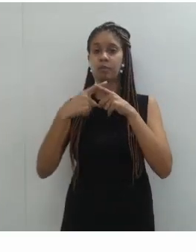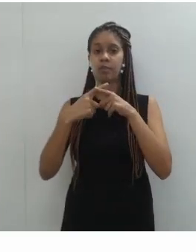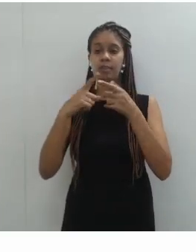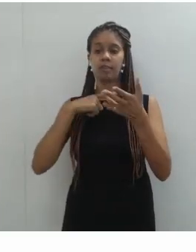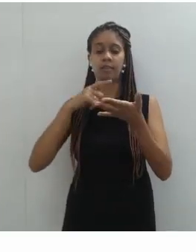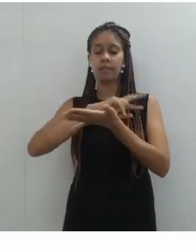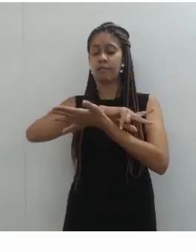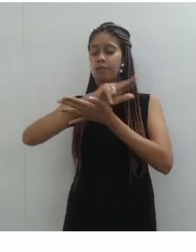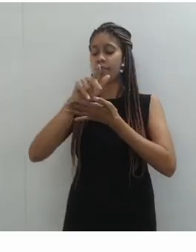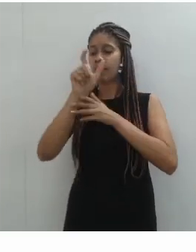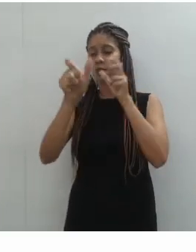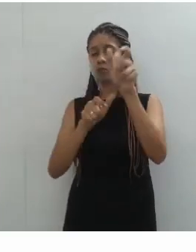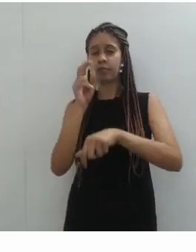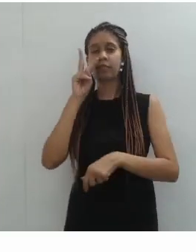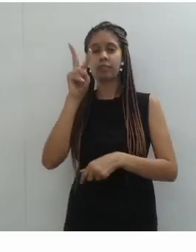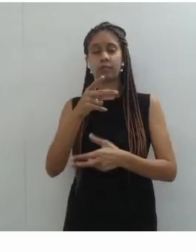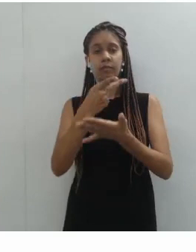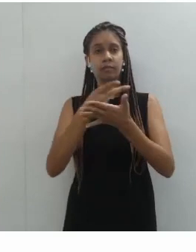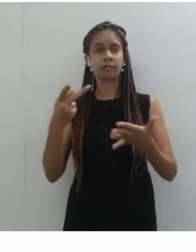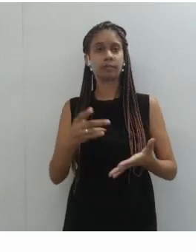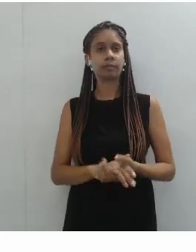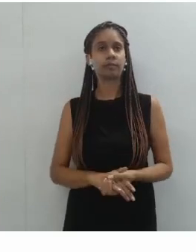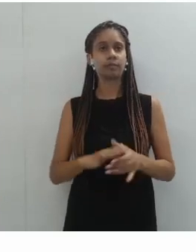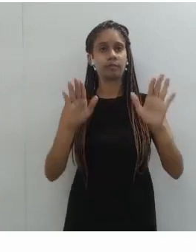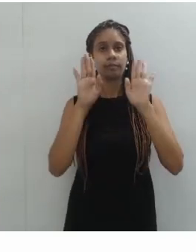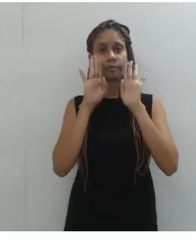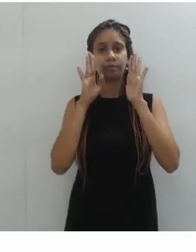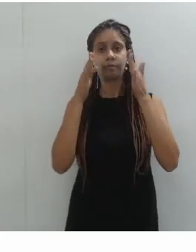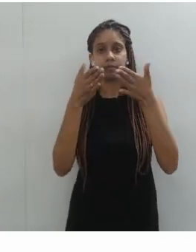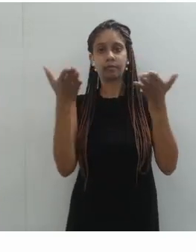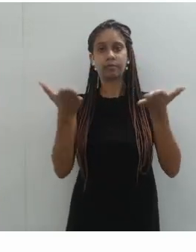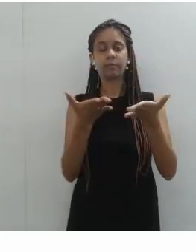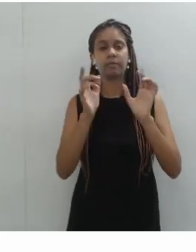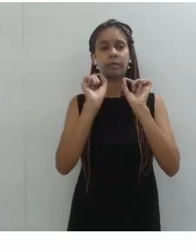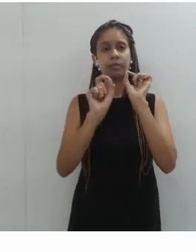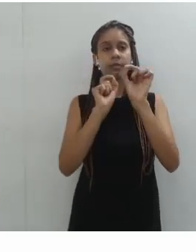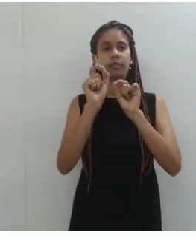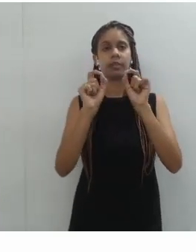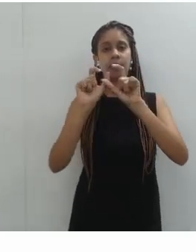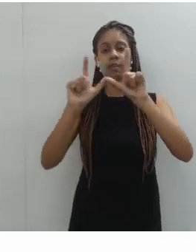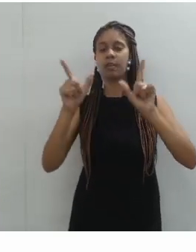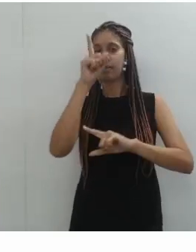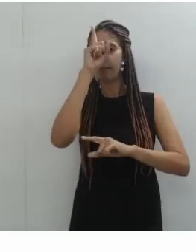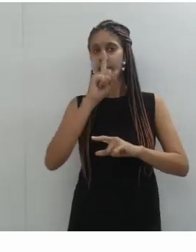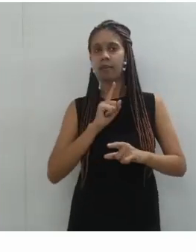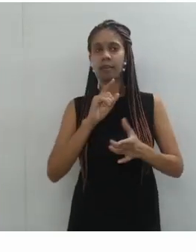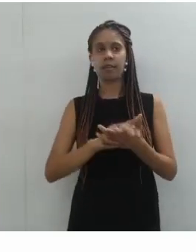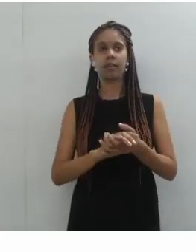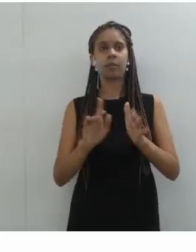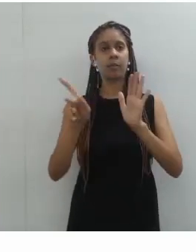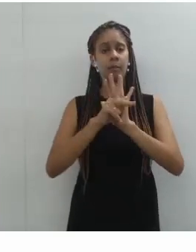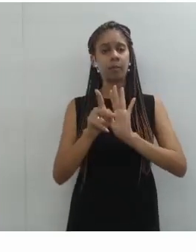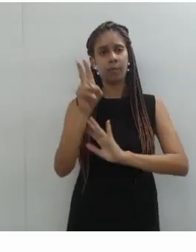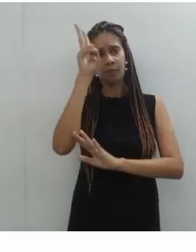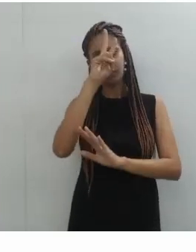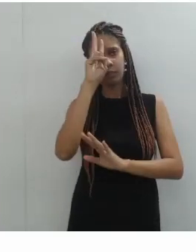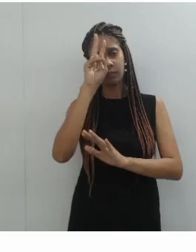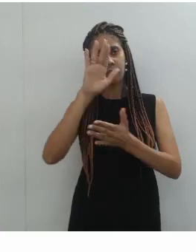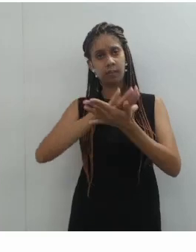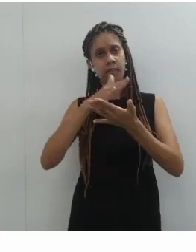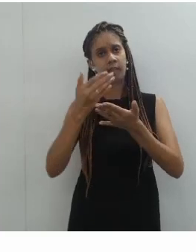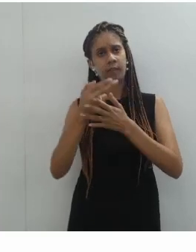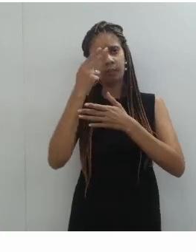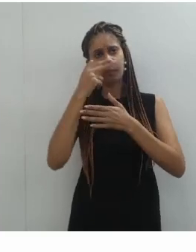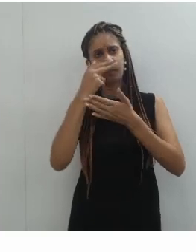Observe o quadrinho amarelo. Os próprios historiadores interpretam o mesmo fato histórico de